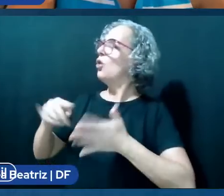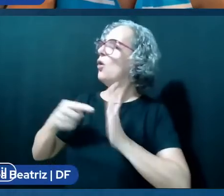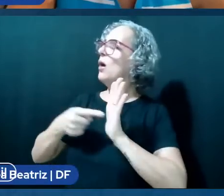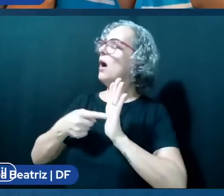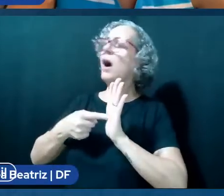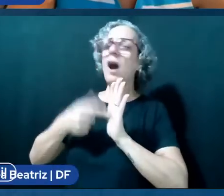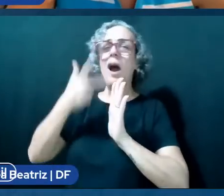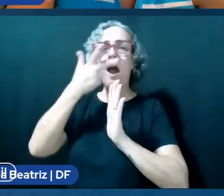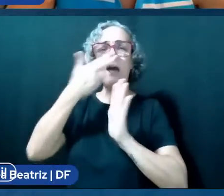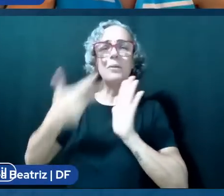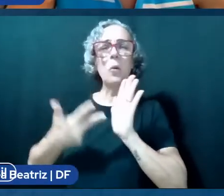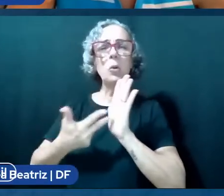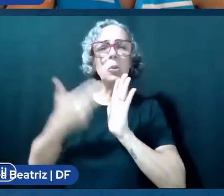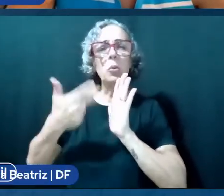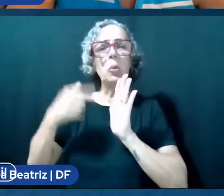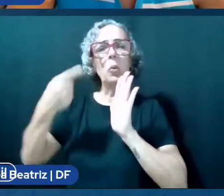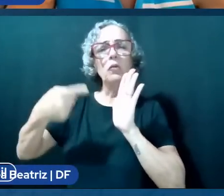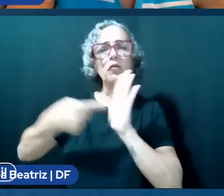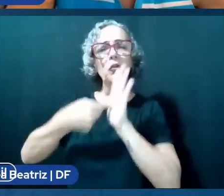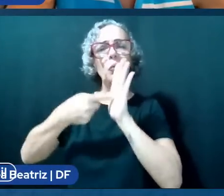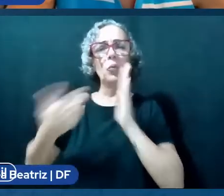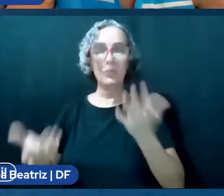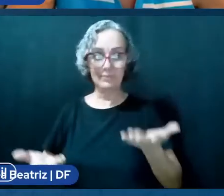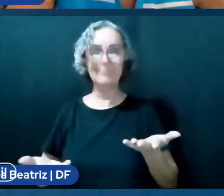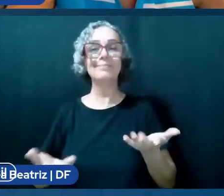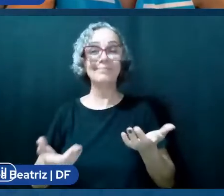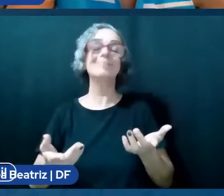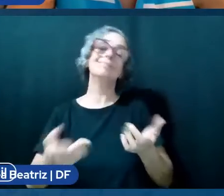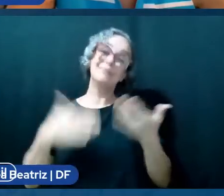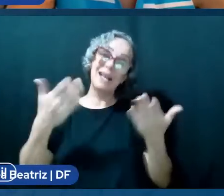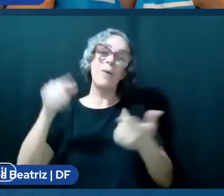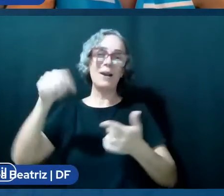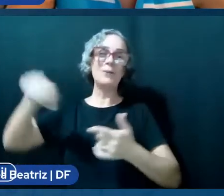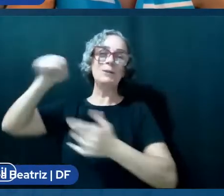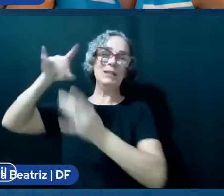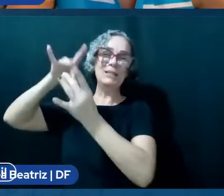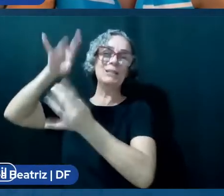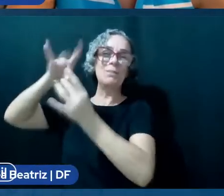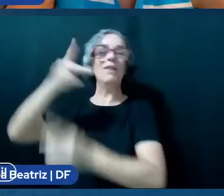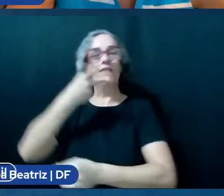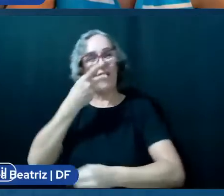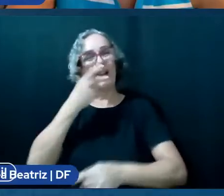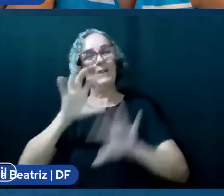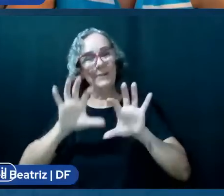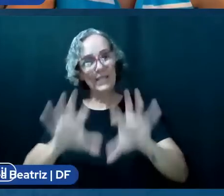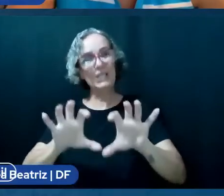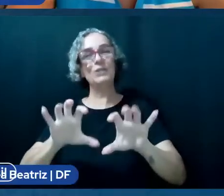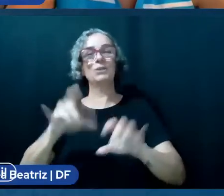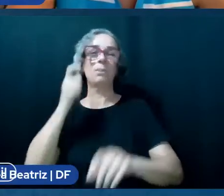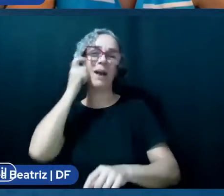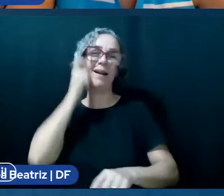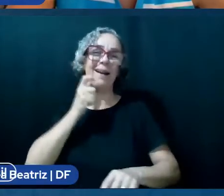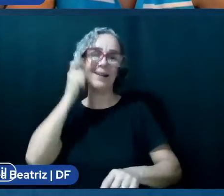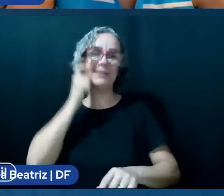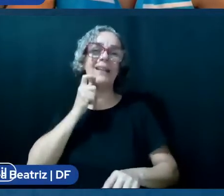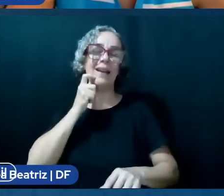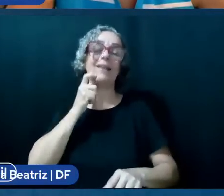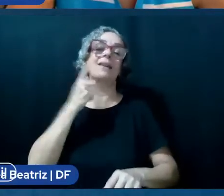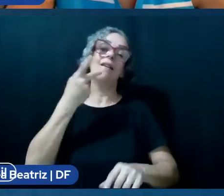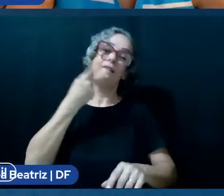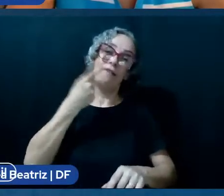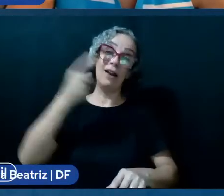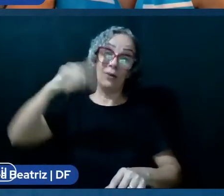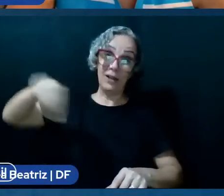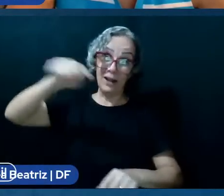foi isso que os espíritos explicam, então, para Kardec. E essa insensibilidade se deriva tanto do efeito do magnetismo quanto